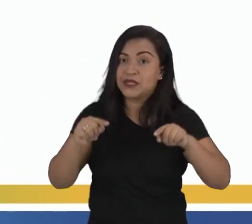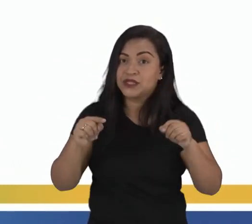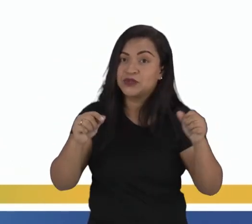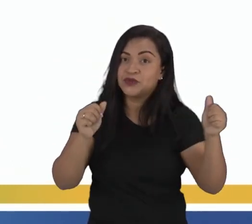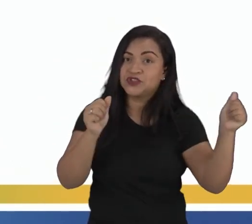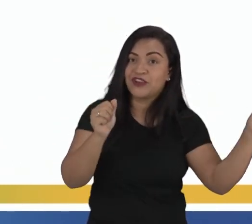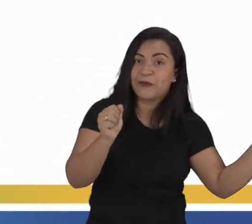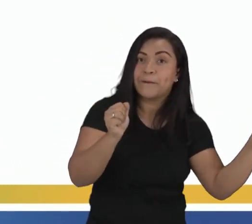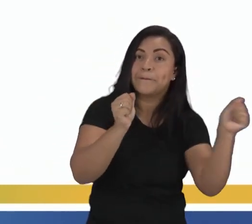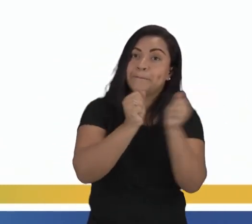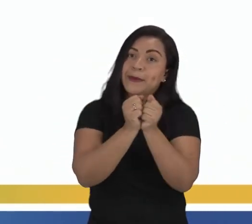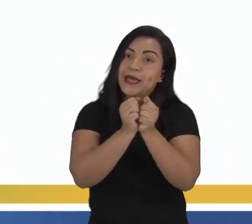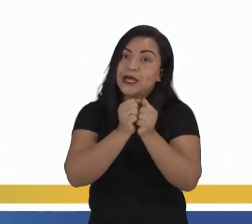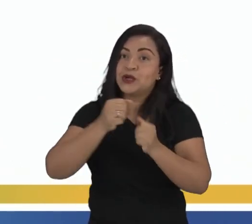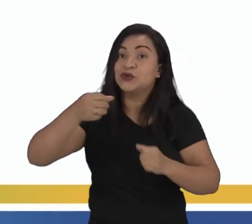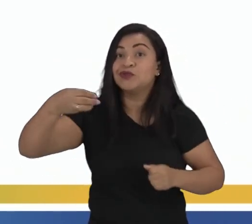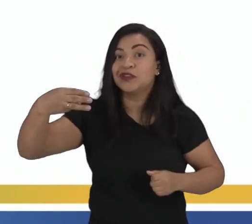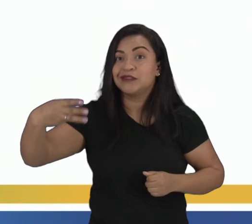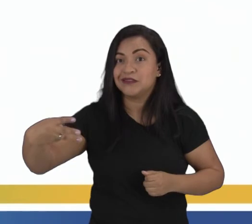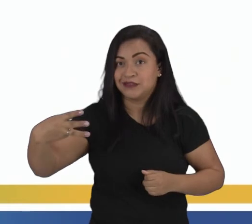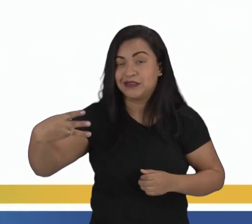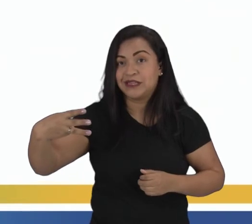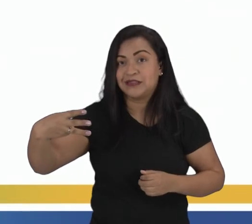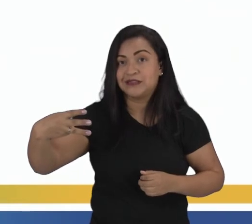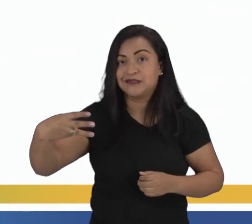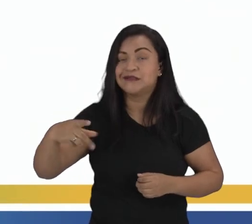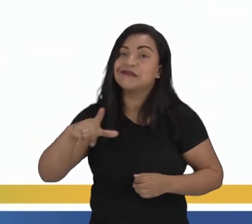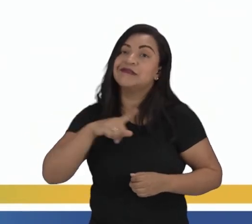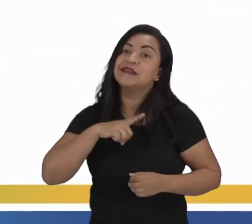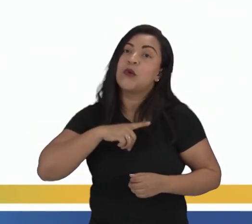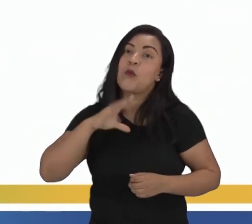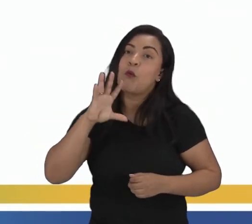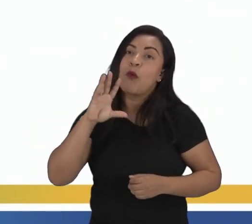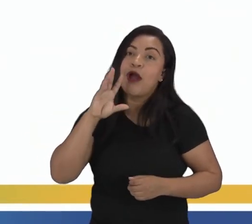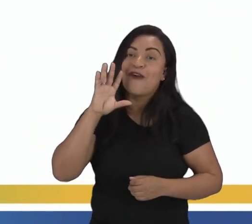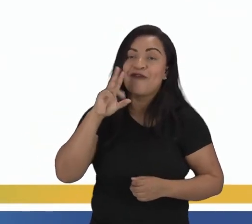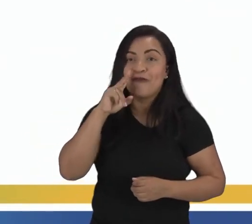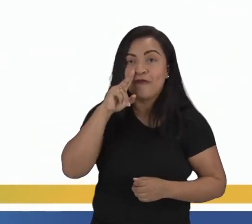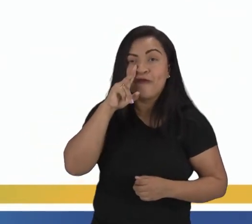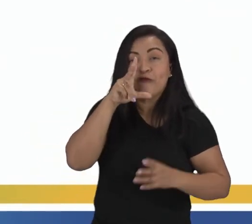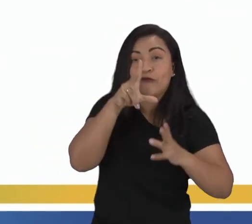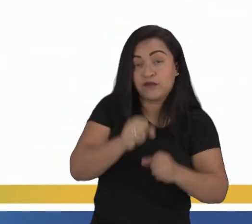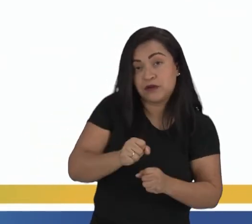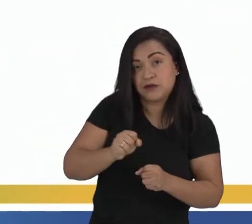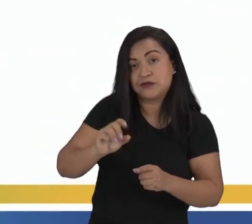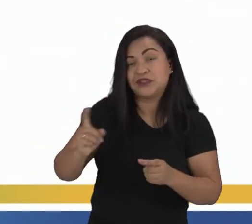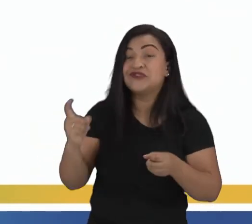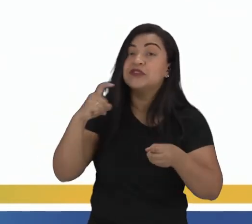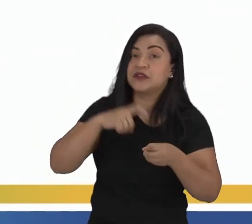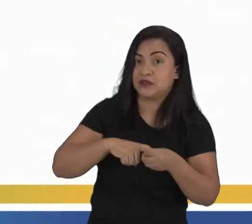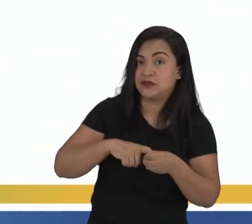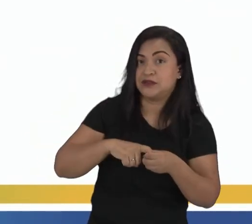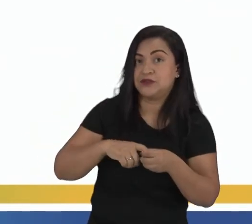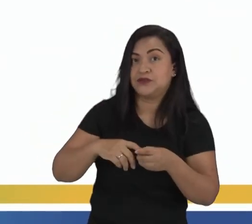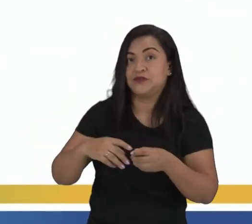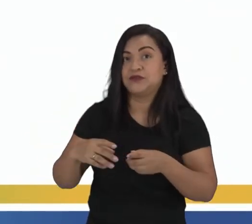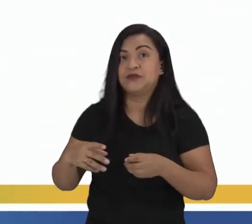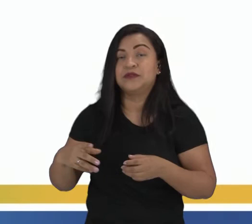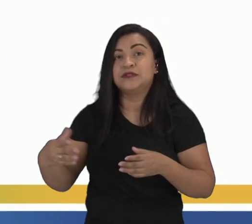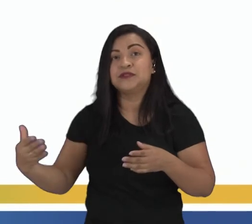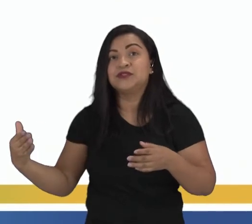com a massa 3, então existe uma força de reação, né, da massa 3 aplicada sobre a